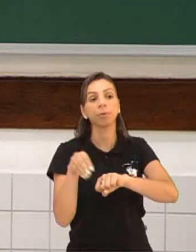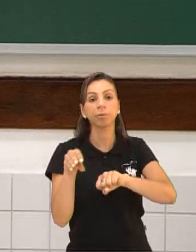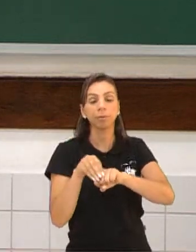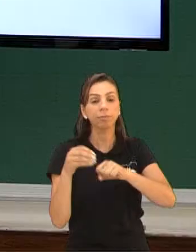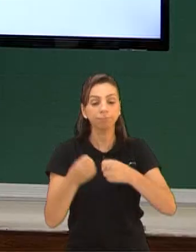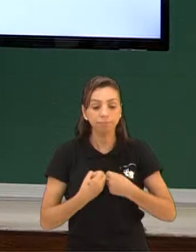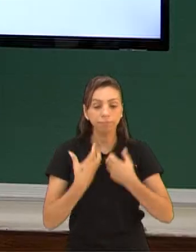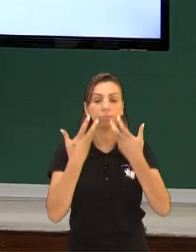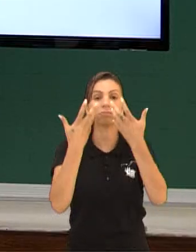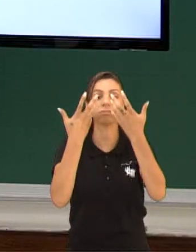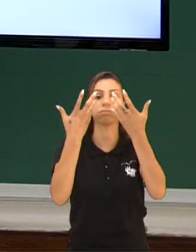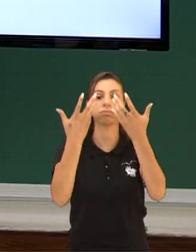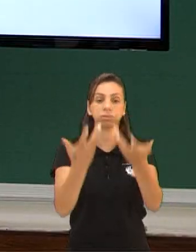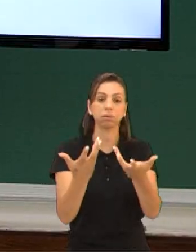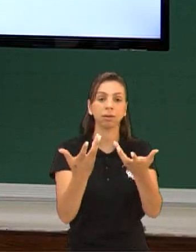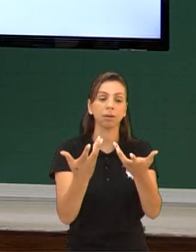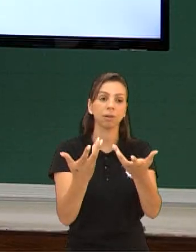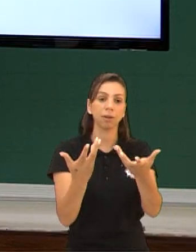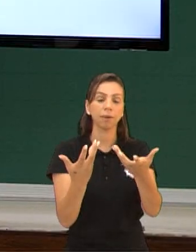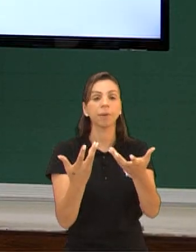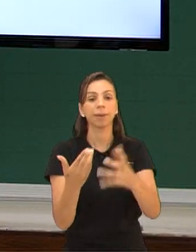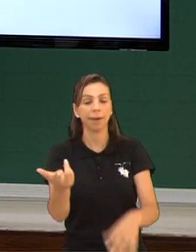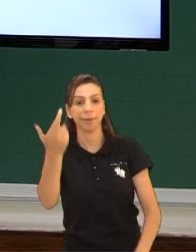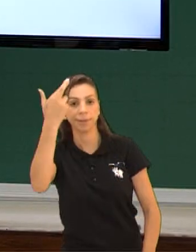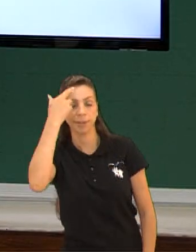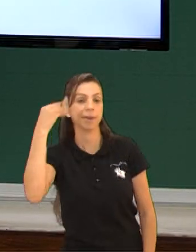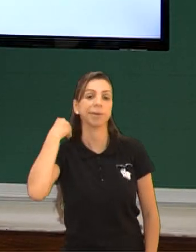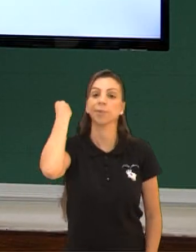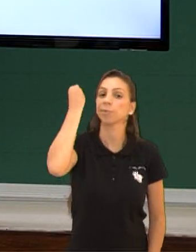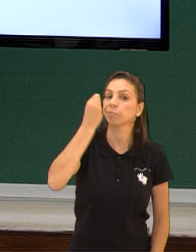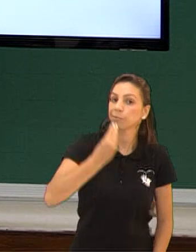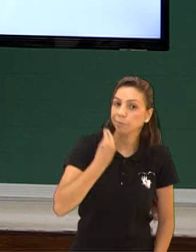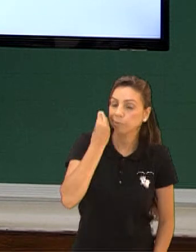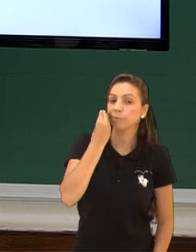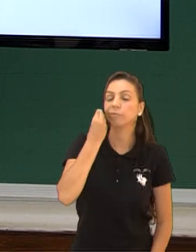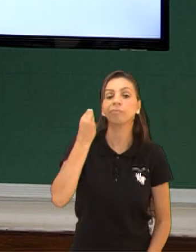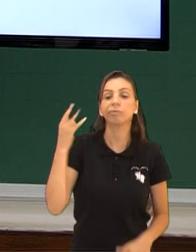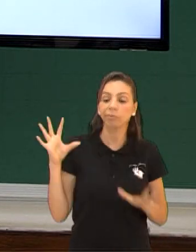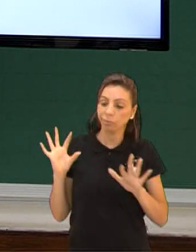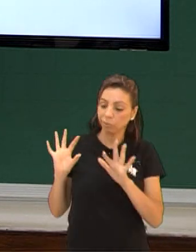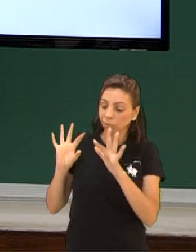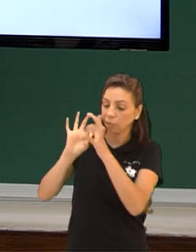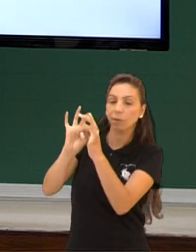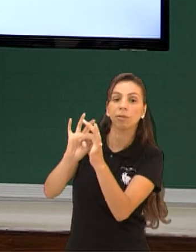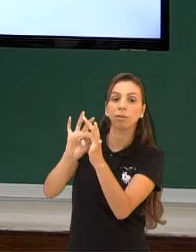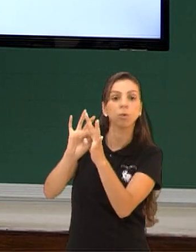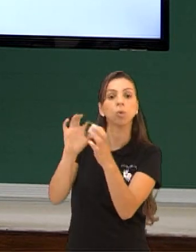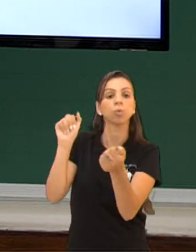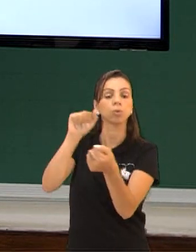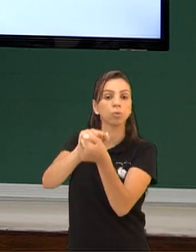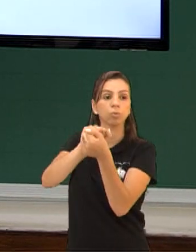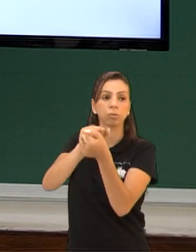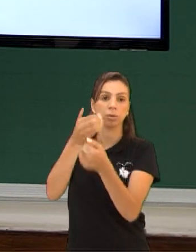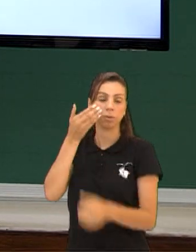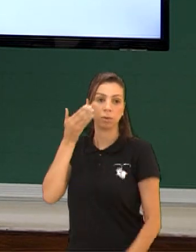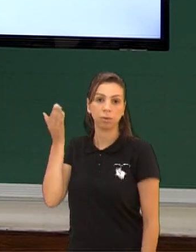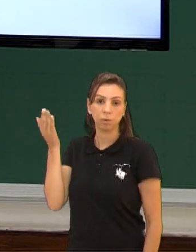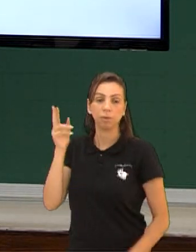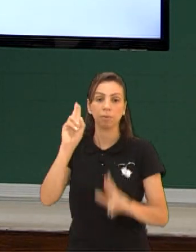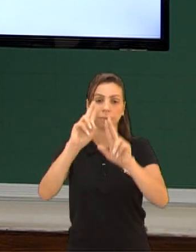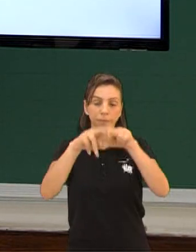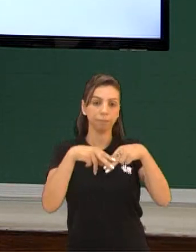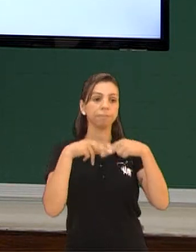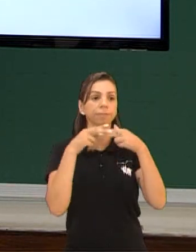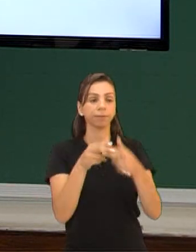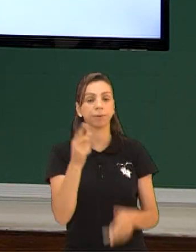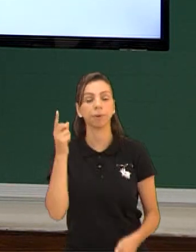fruto daquilo que a nossa razão e a nossa experiência, trabalhando juntas, conseguem definir. Por isso,